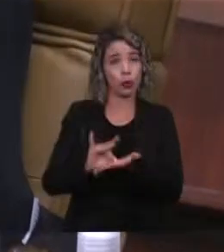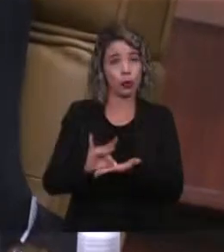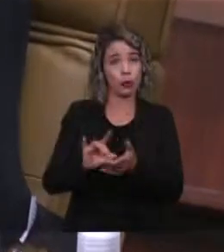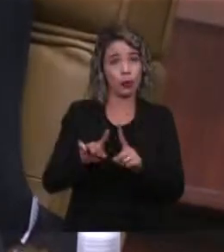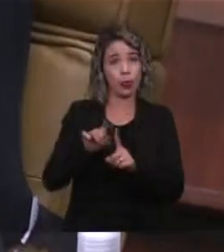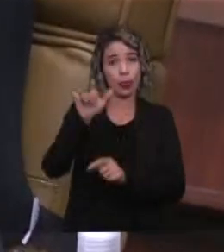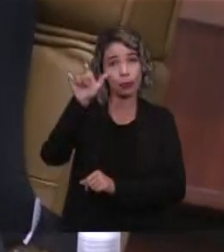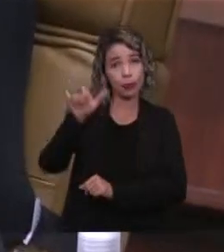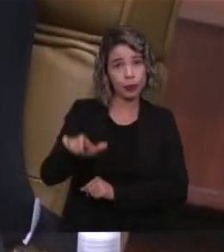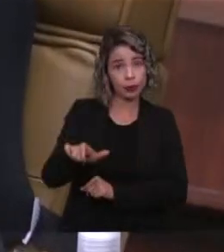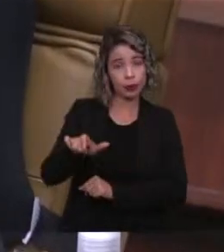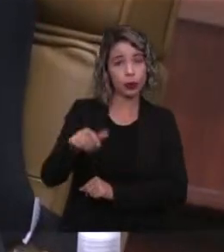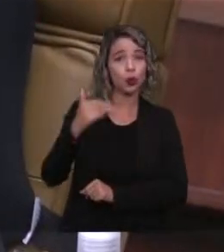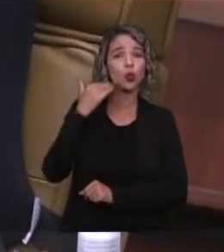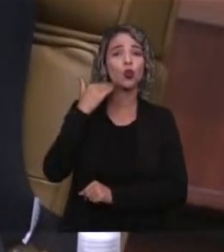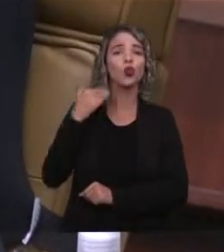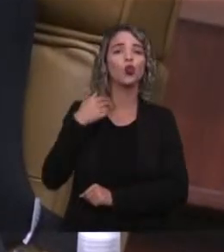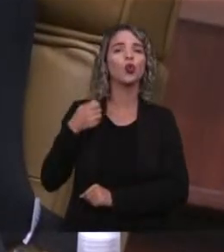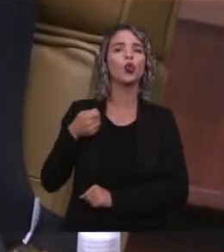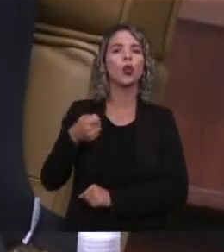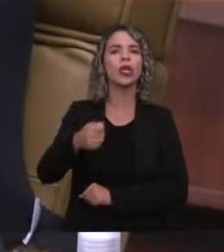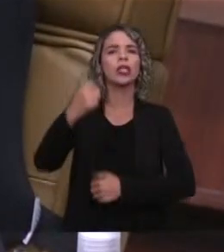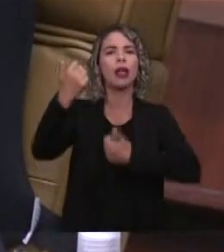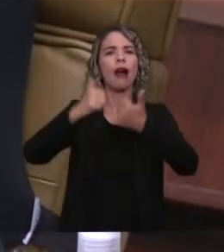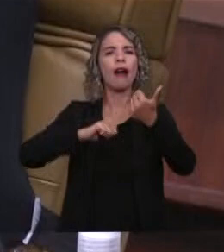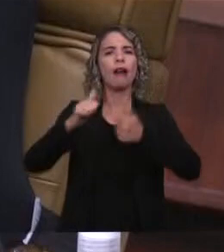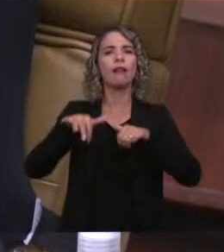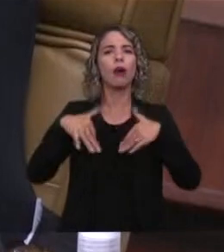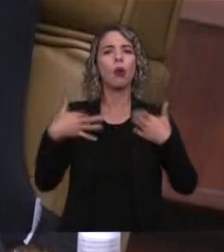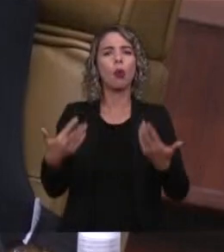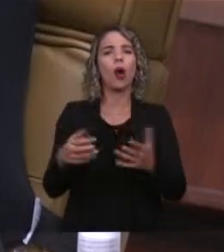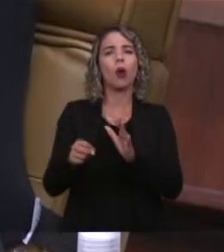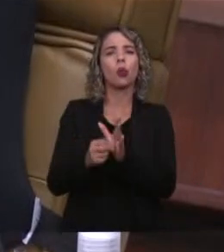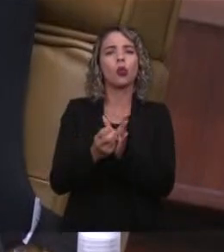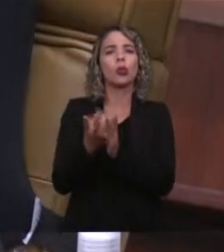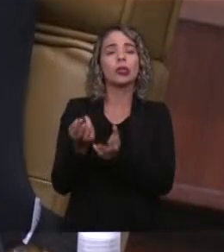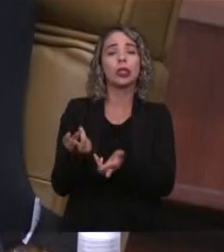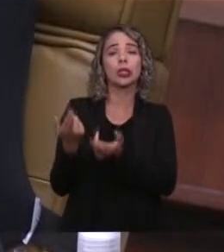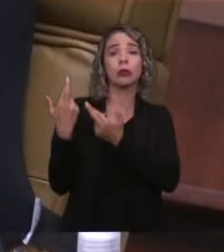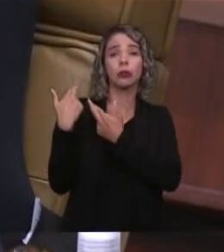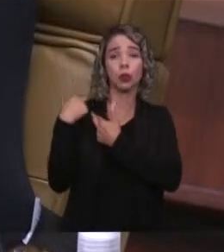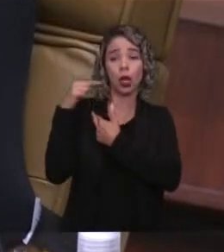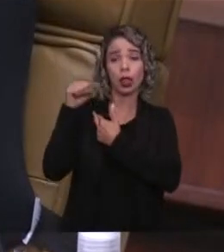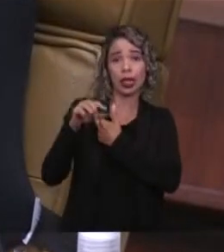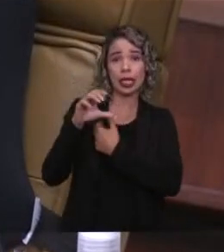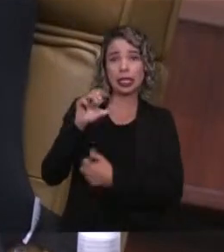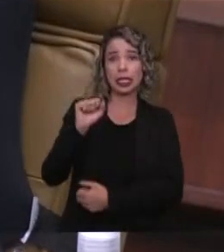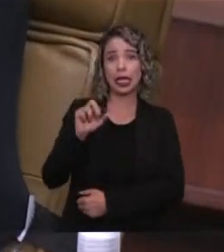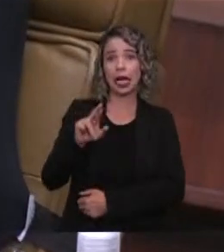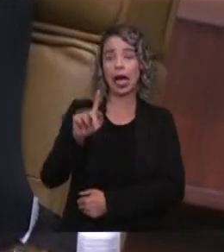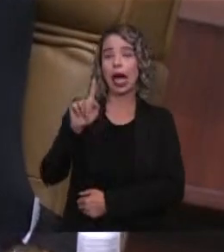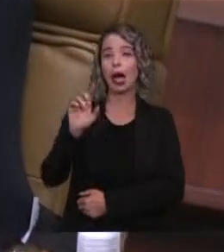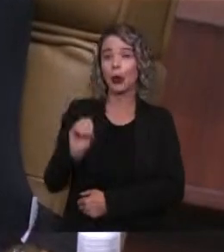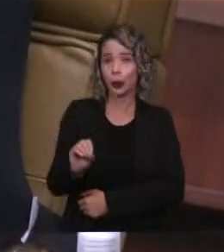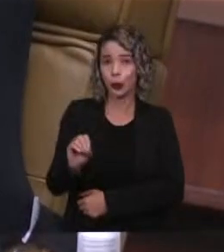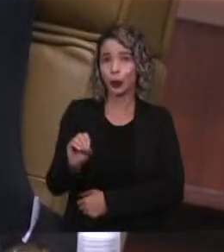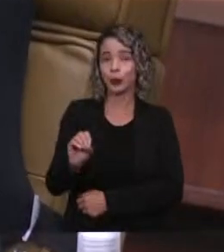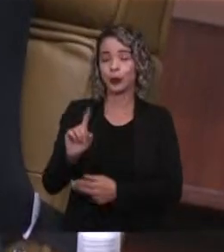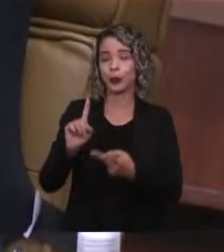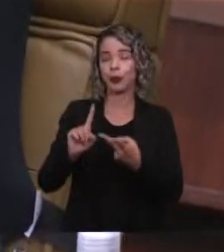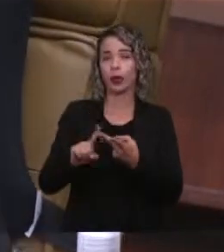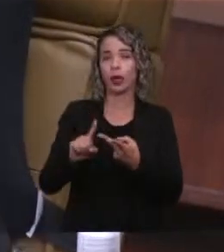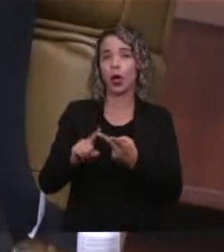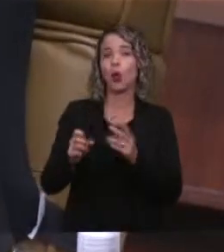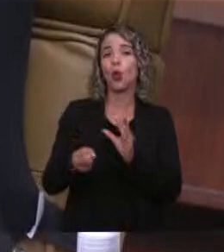agente, o juiz deve avaliar a relevância e o grau de responsabilidade do cargo ocupado, o nível